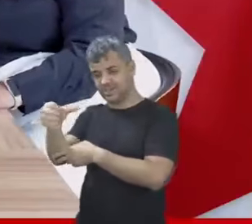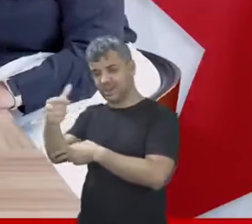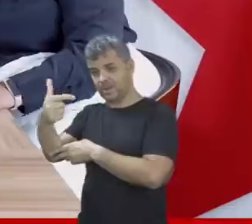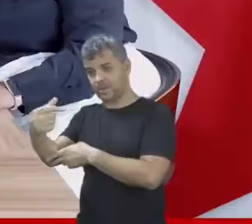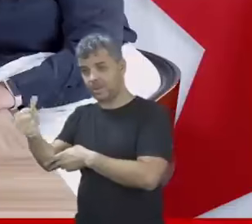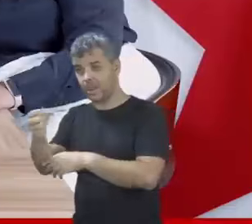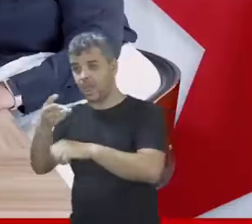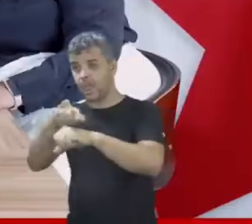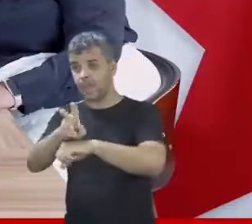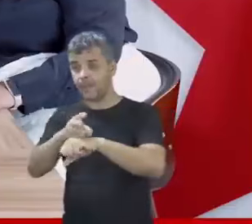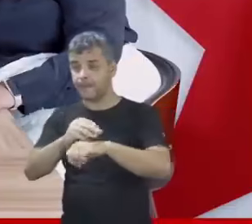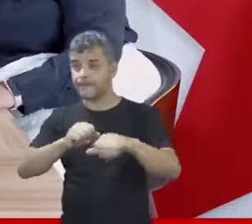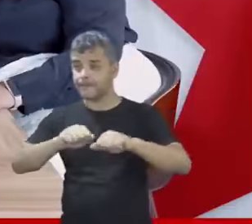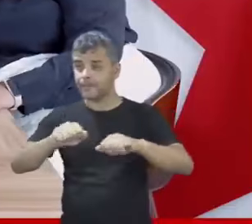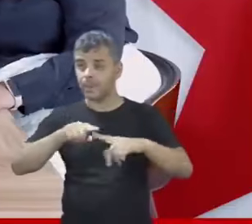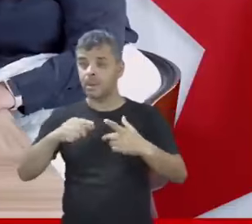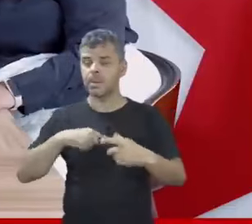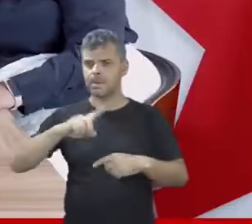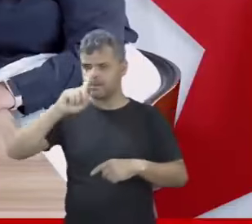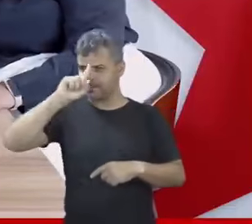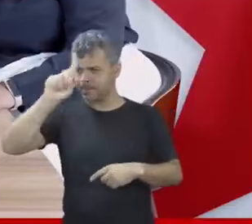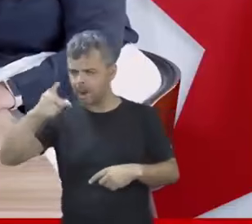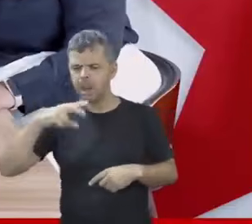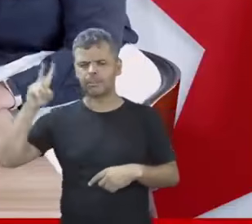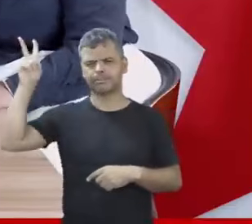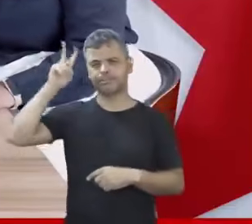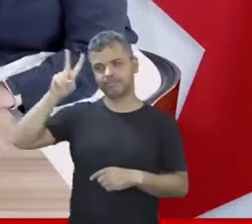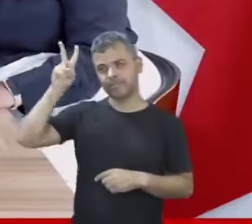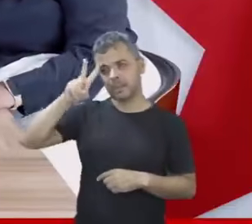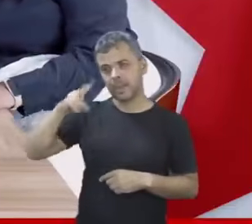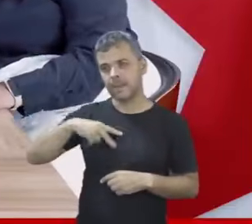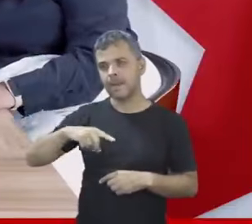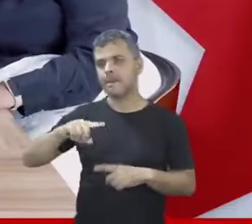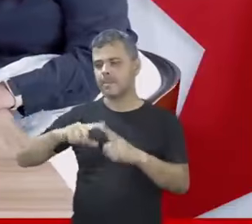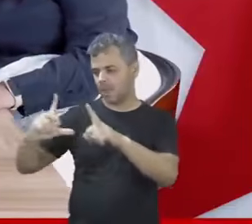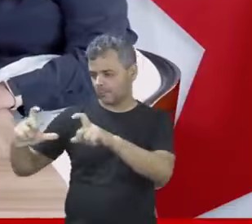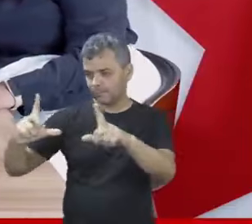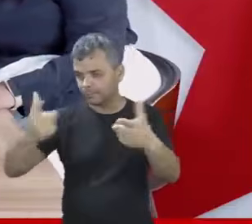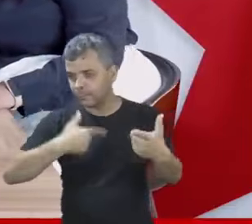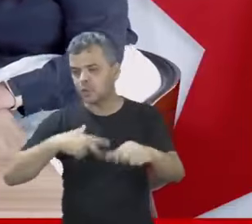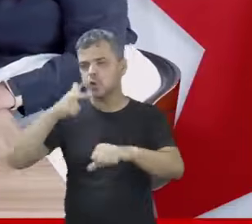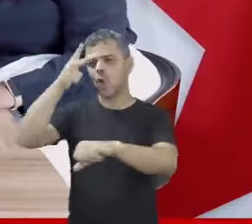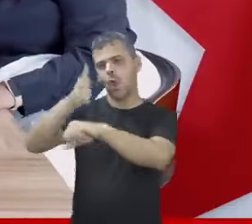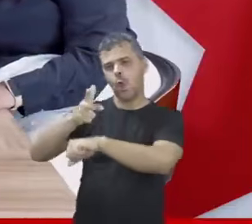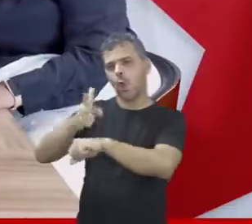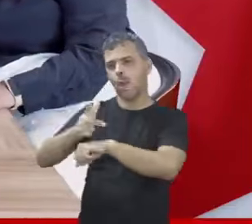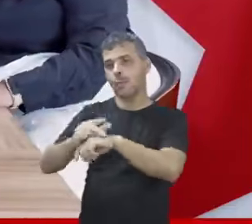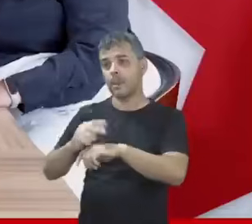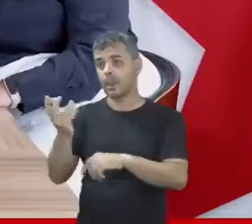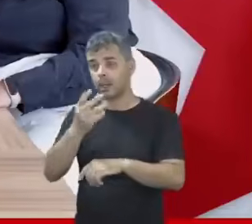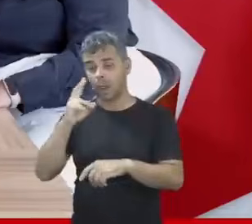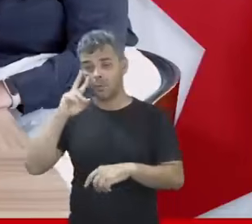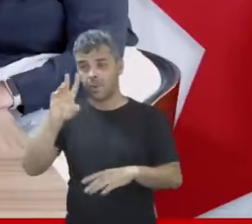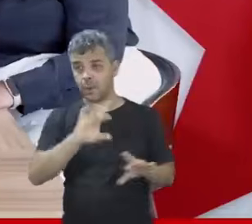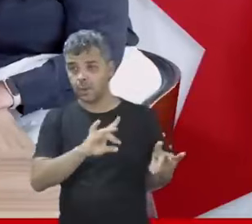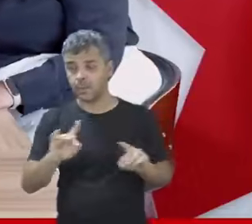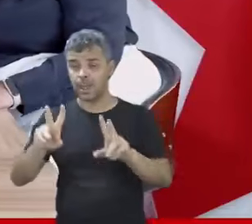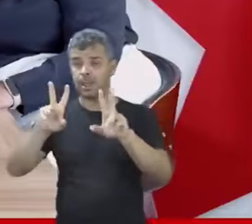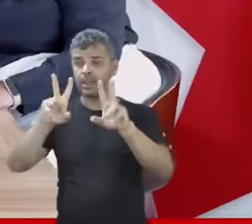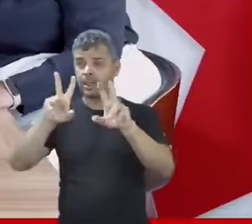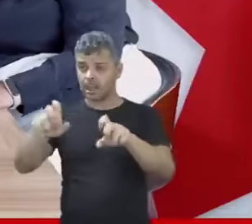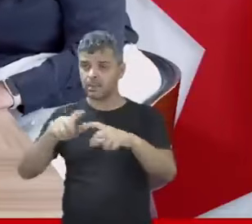5662, o WhatsApp do Pode Tremer, para vocês mandarem pra gente histórias, mandarem fotos, mandarem vídeos, quem que vocês querem ver, qual assunto vocês